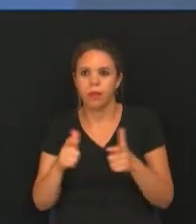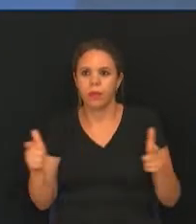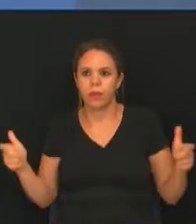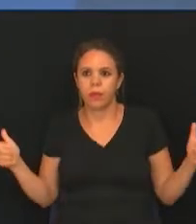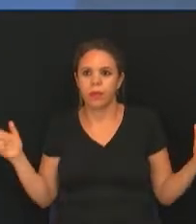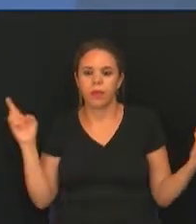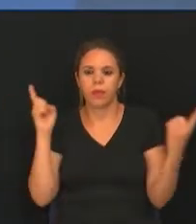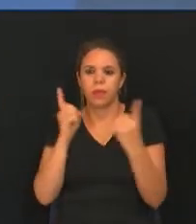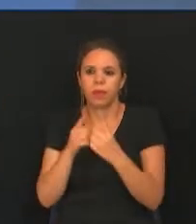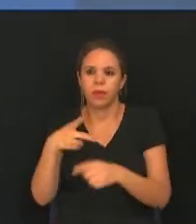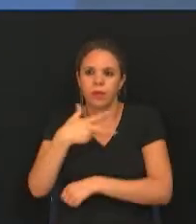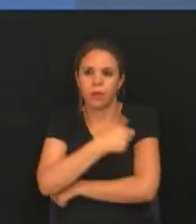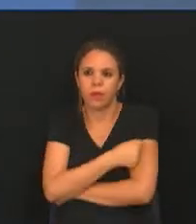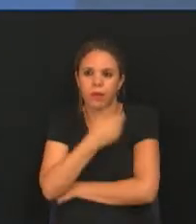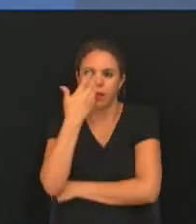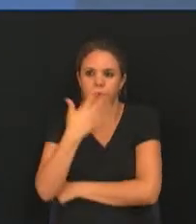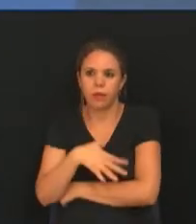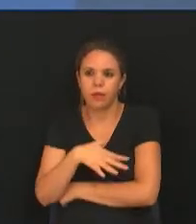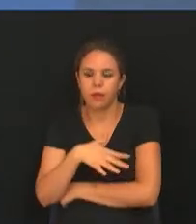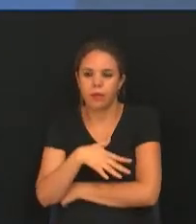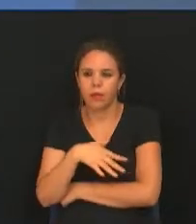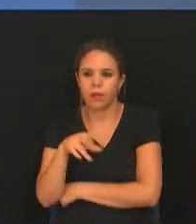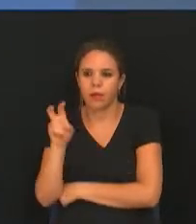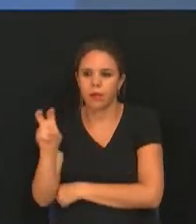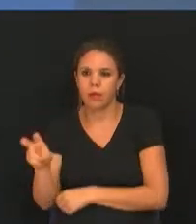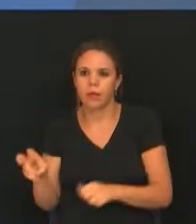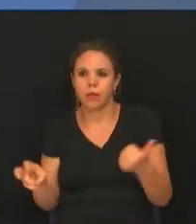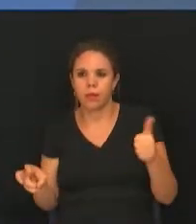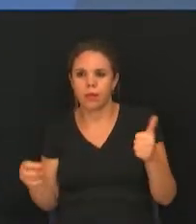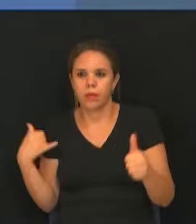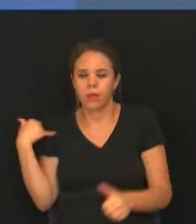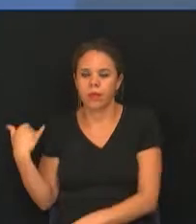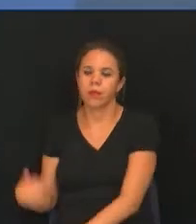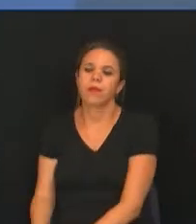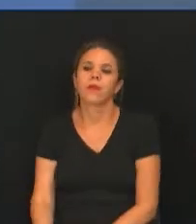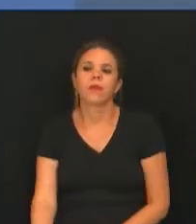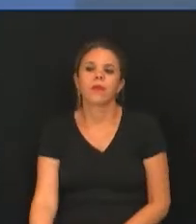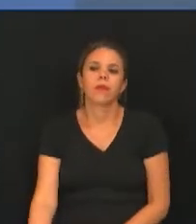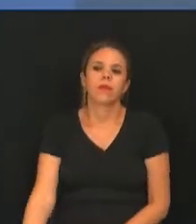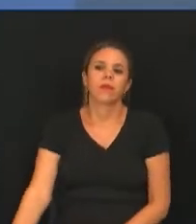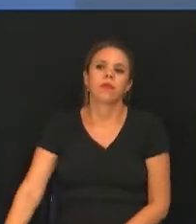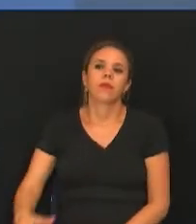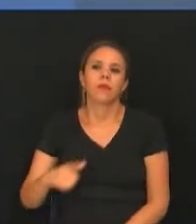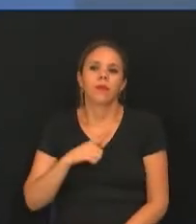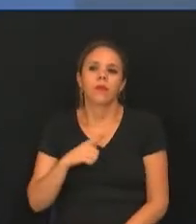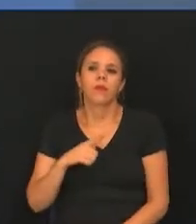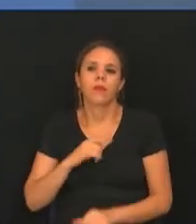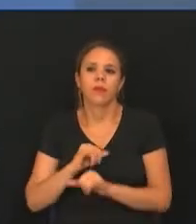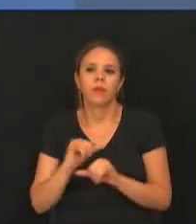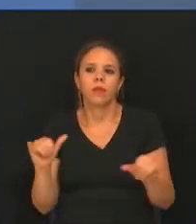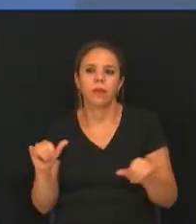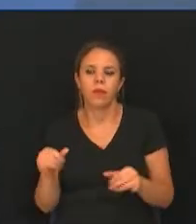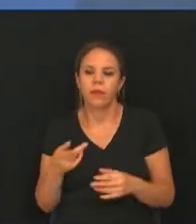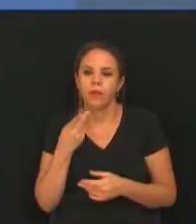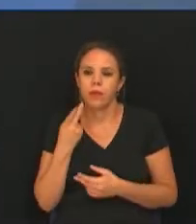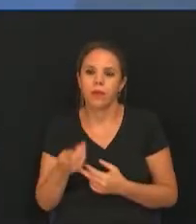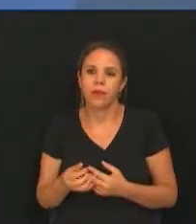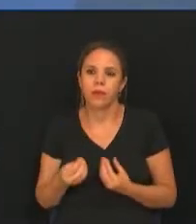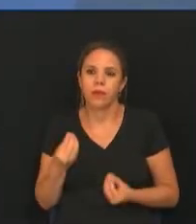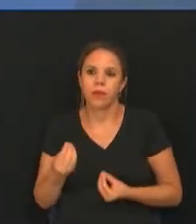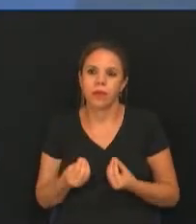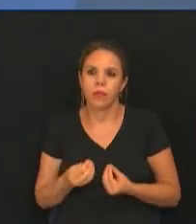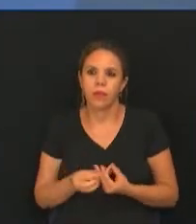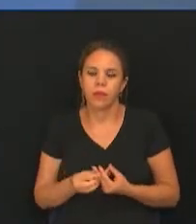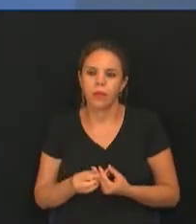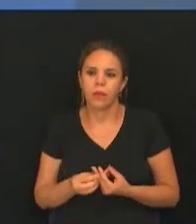cobertura vacinal das crianças entre 5 e 11 anos. Então, assim que nós tivermos a notícia, a gente vai falar de como vai ser esse